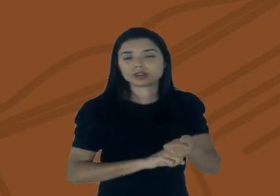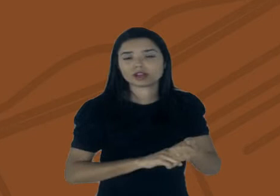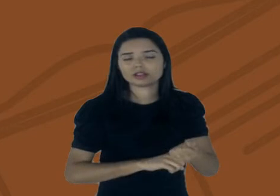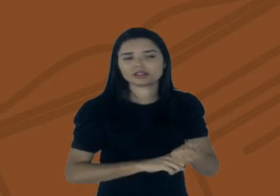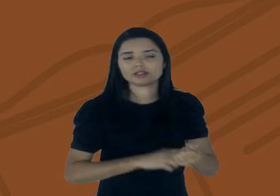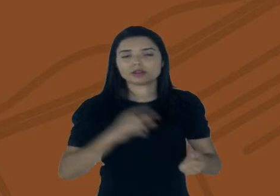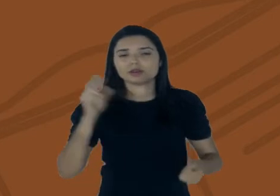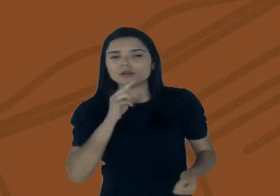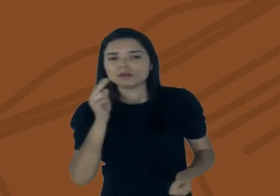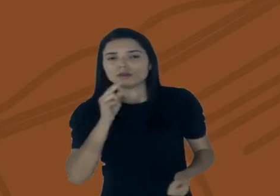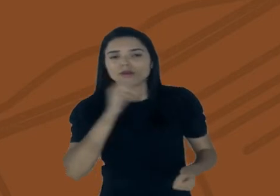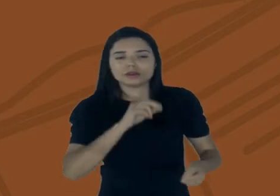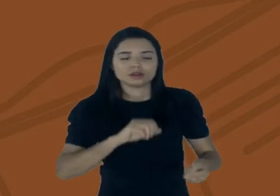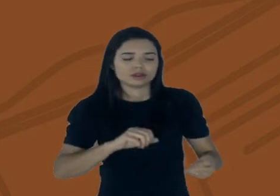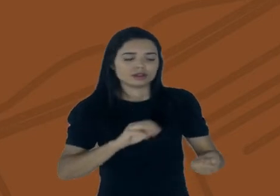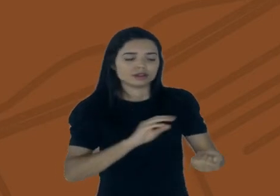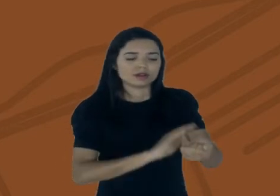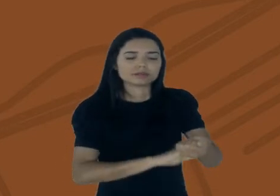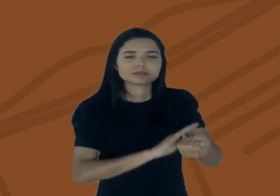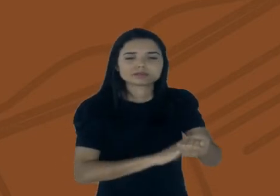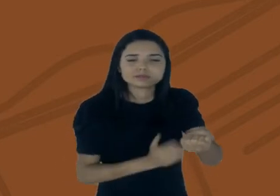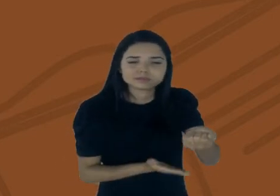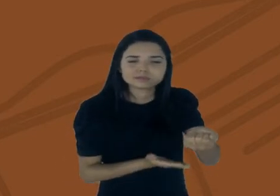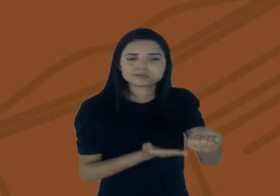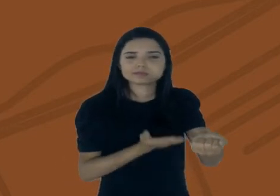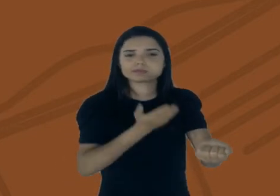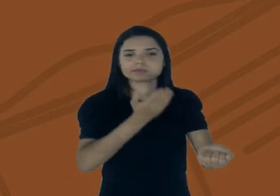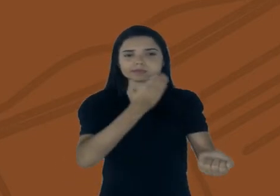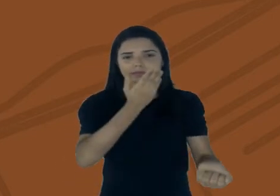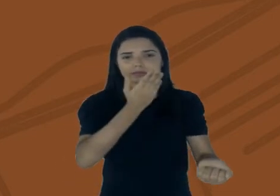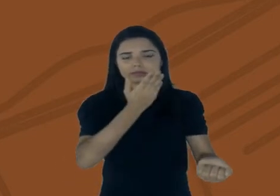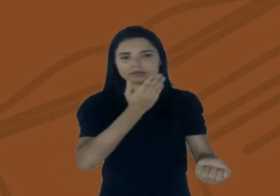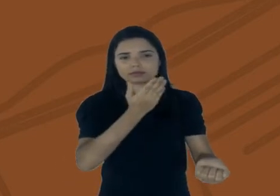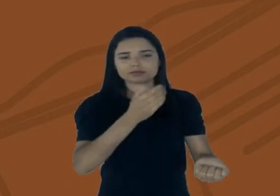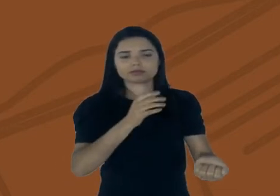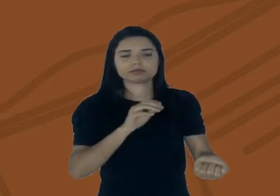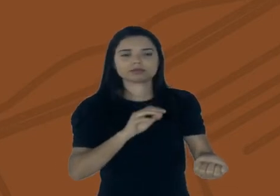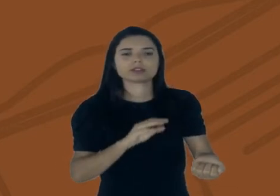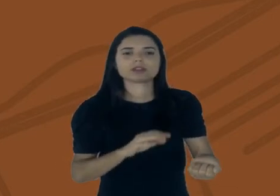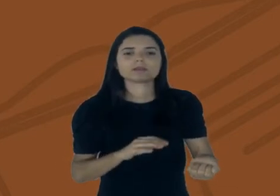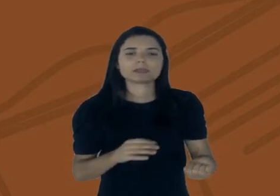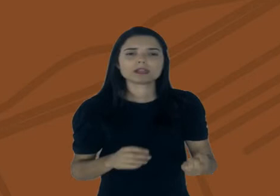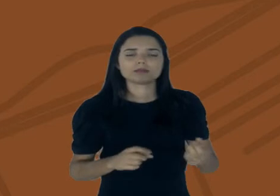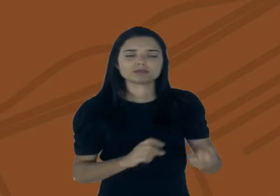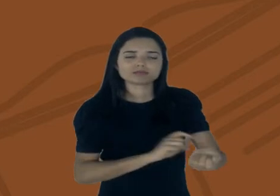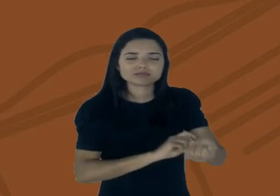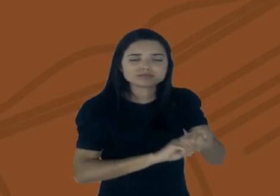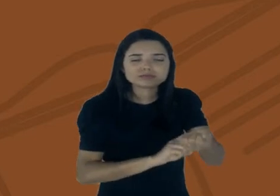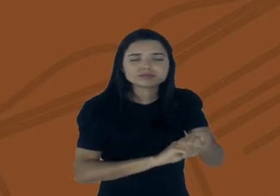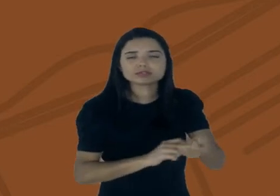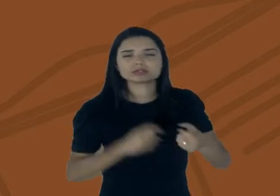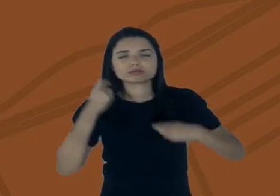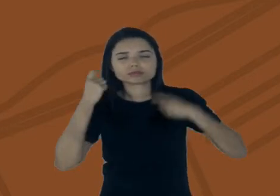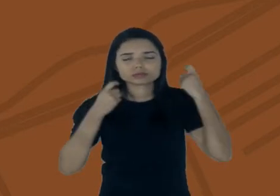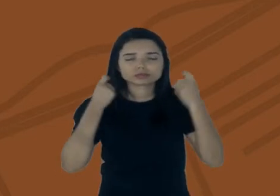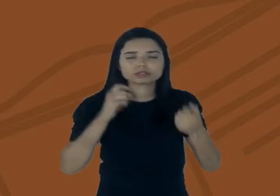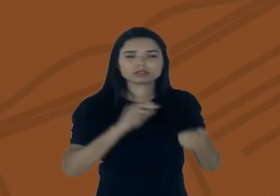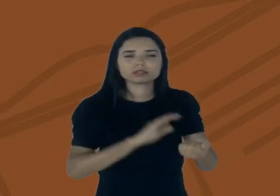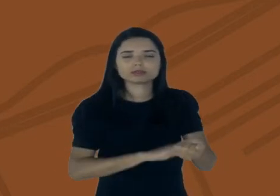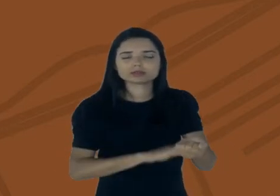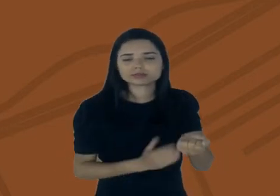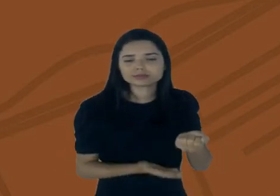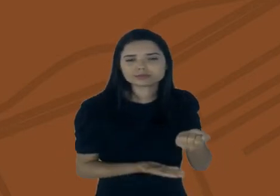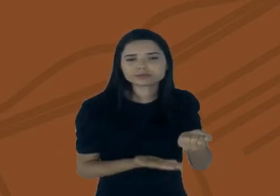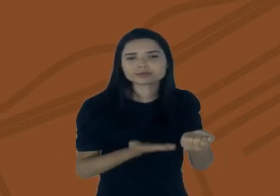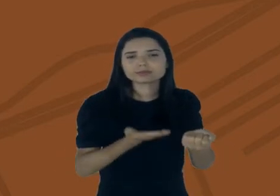vai aumentando a nossa pressão. O estresse aumenta a estimulação do sistema nervoso simpático e, consequentemente, provoca uma elevação da